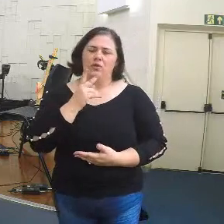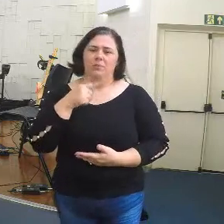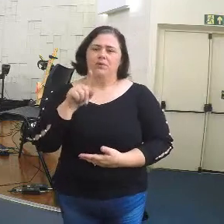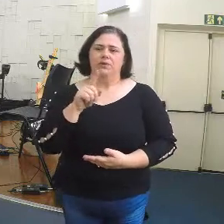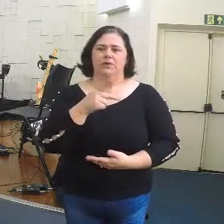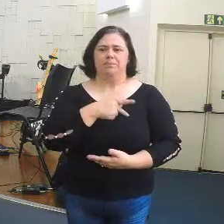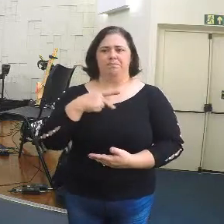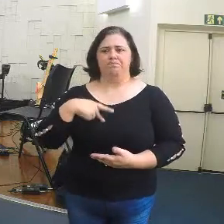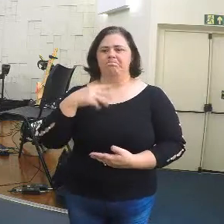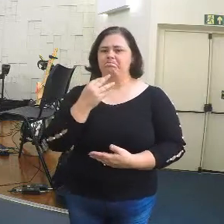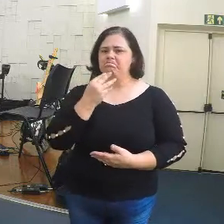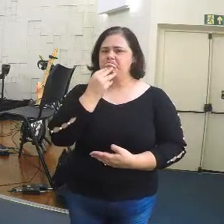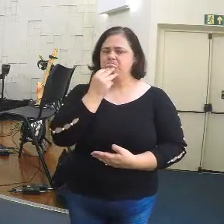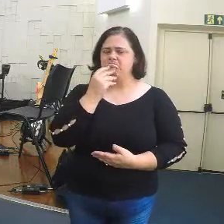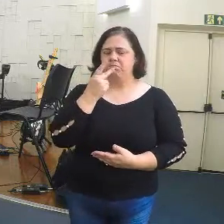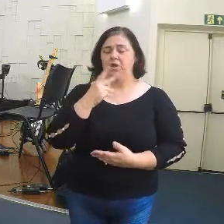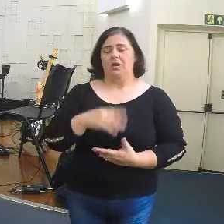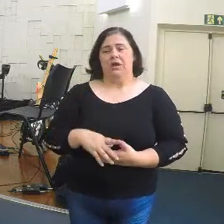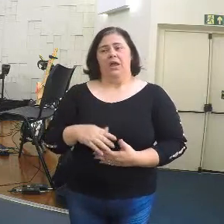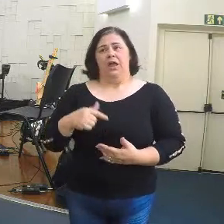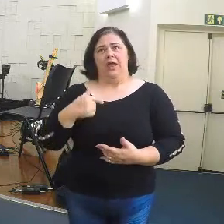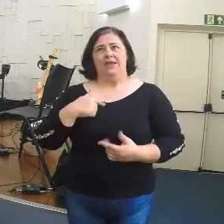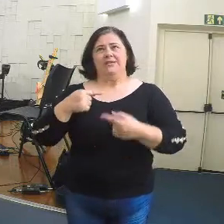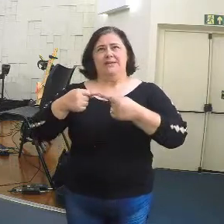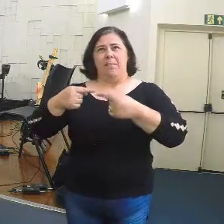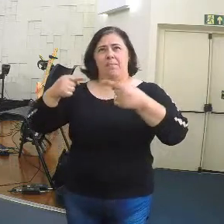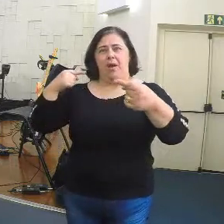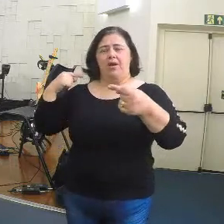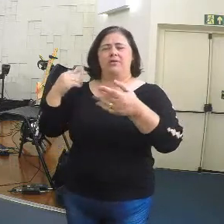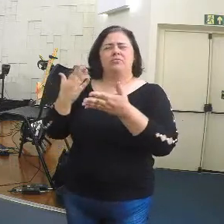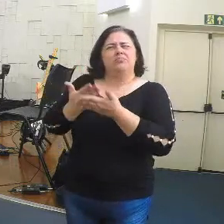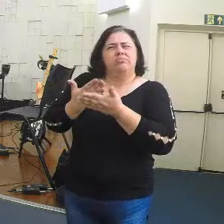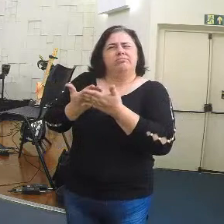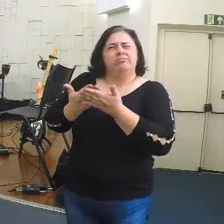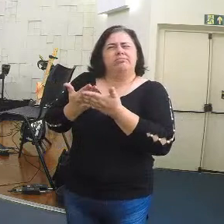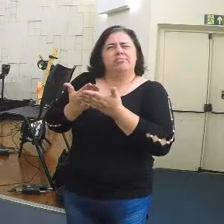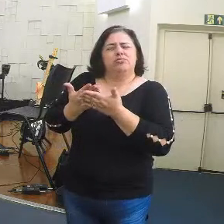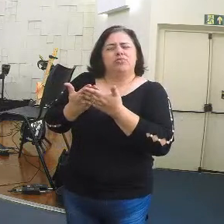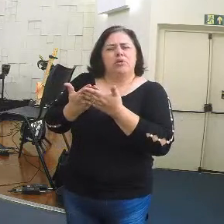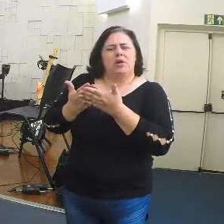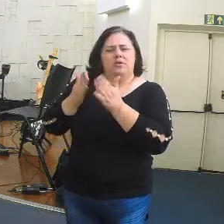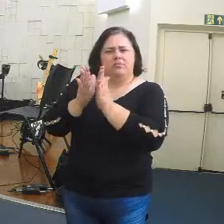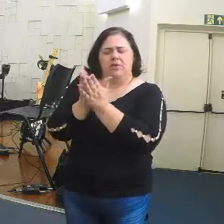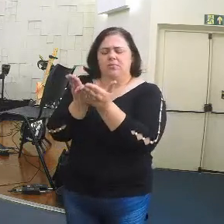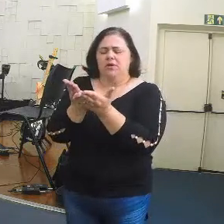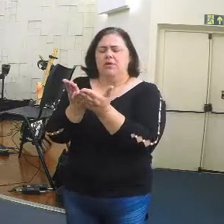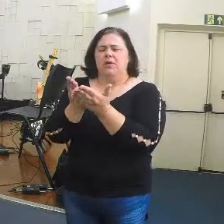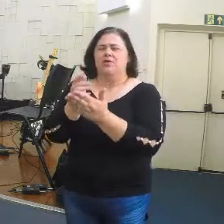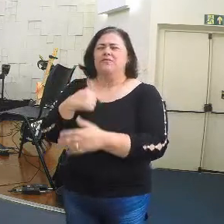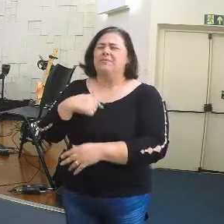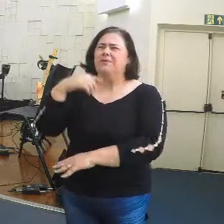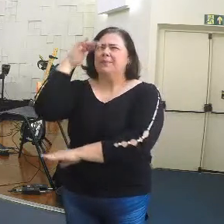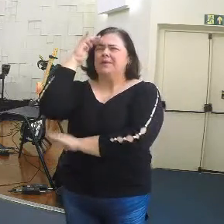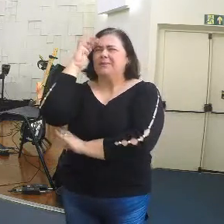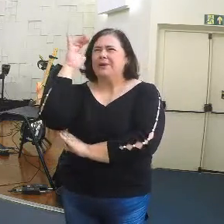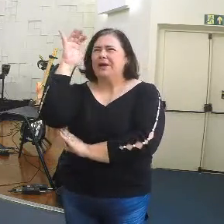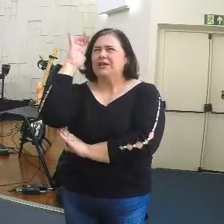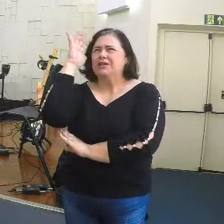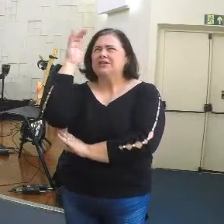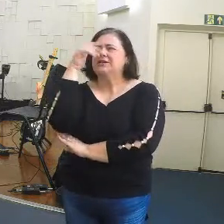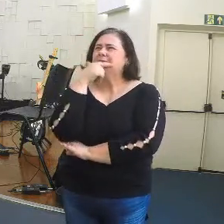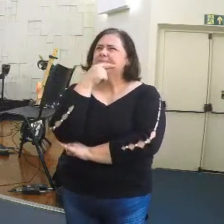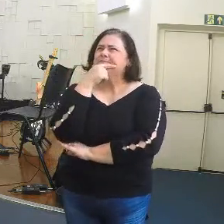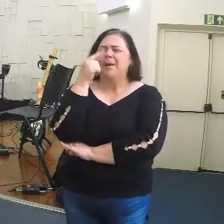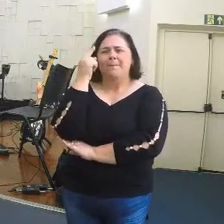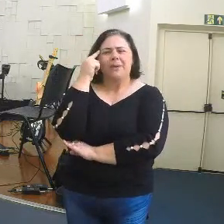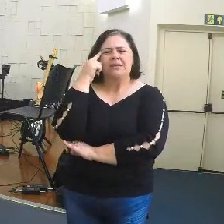imaginar esse gesto de Deus, e eu precisei aplicar à minha própria vida, a minha relação com as minhas